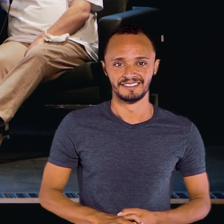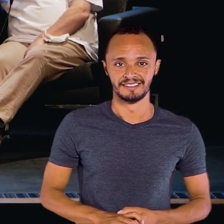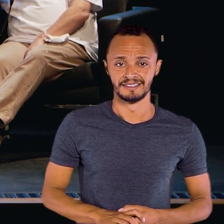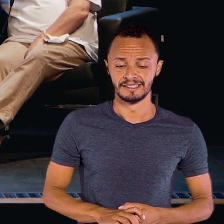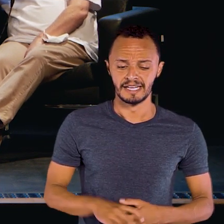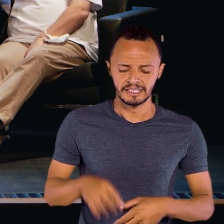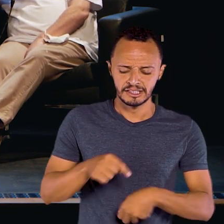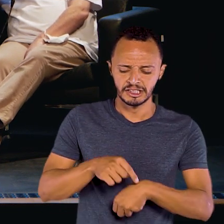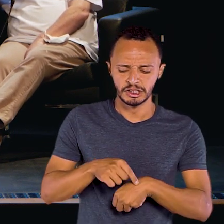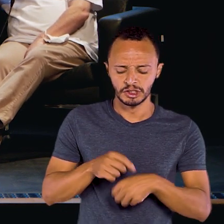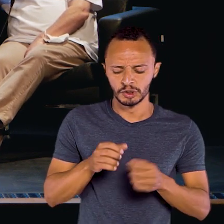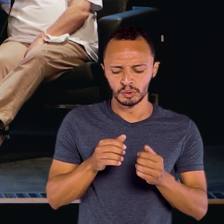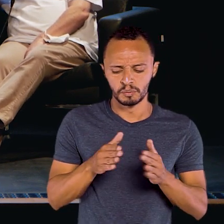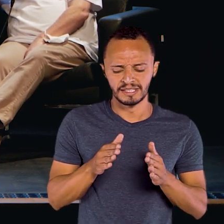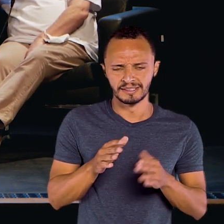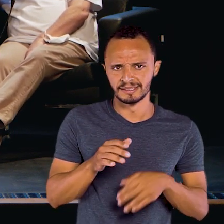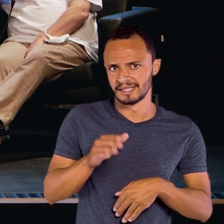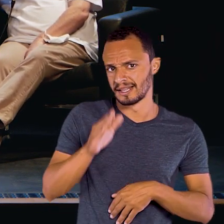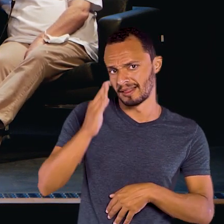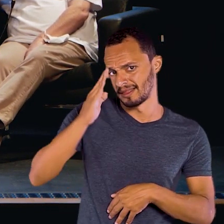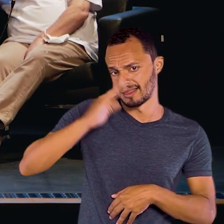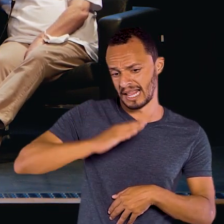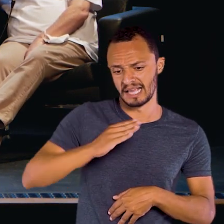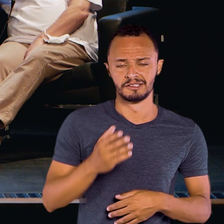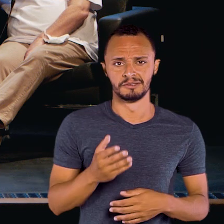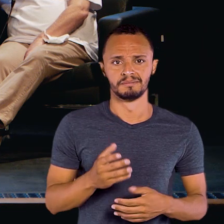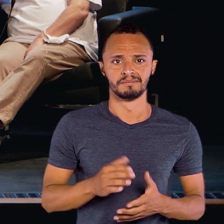Também, Nós já temos que encerrar.